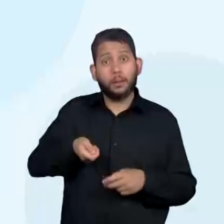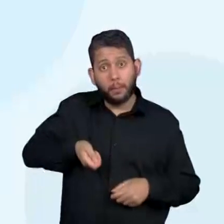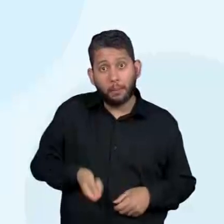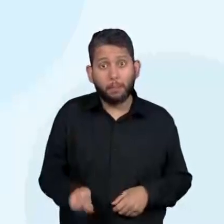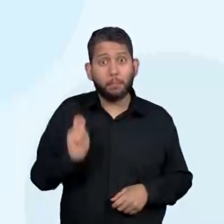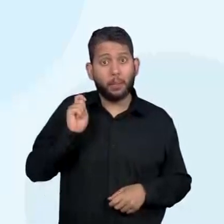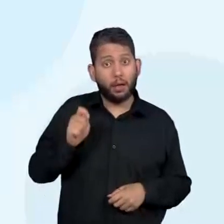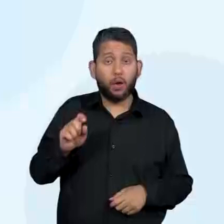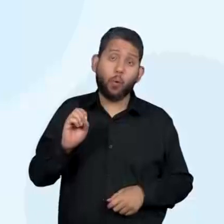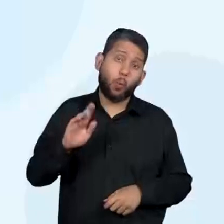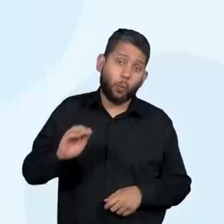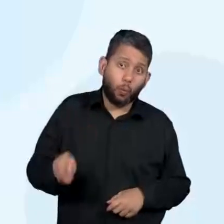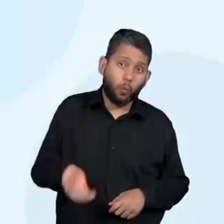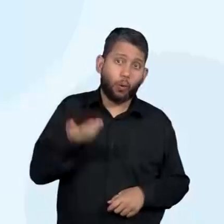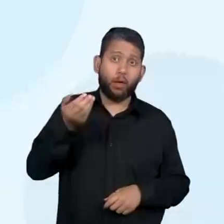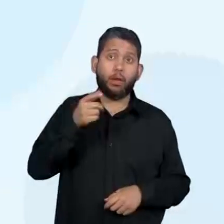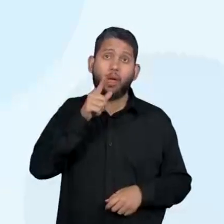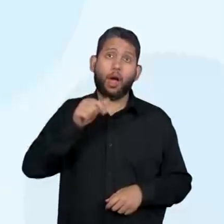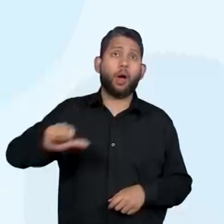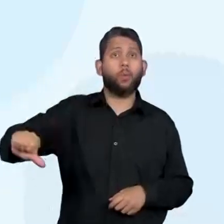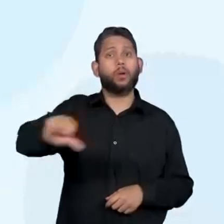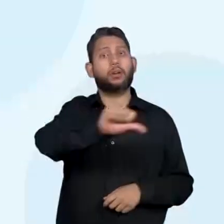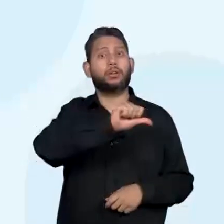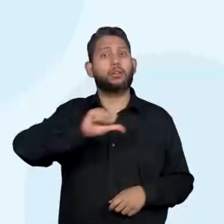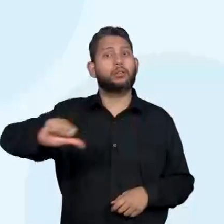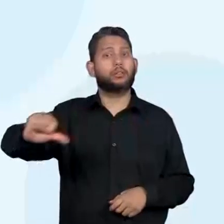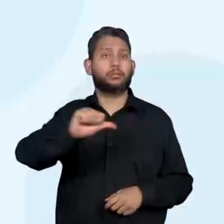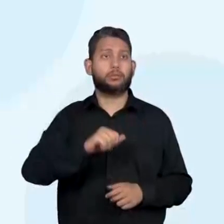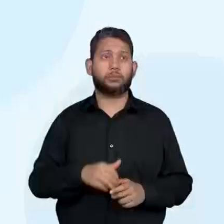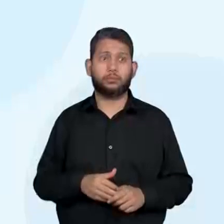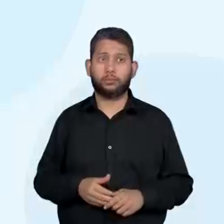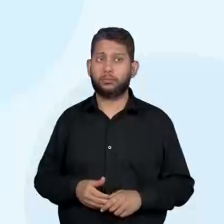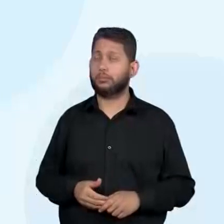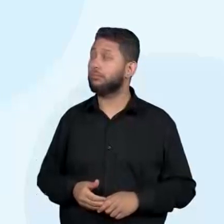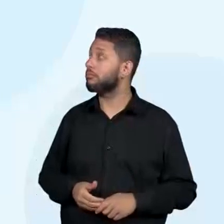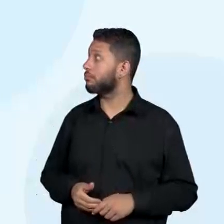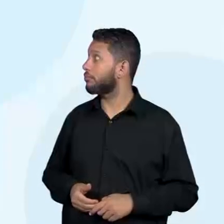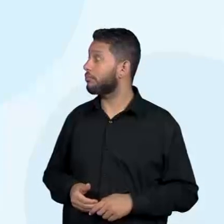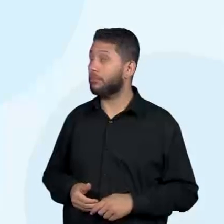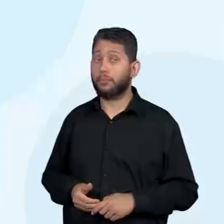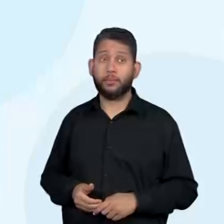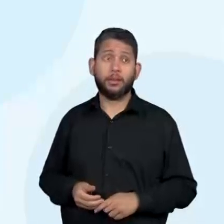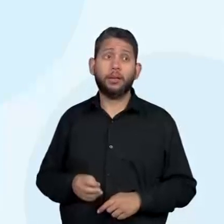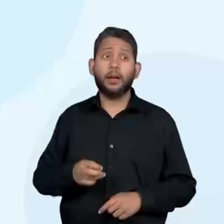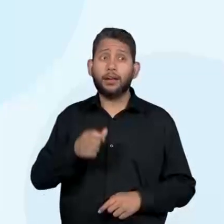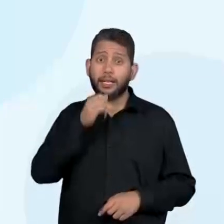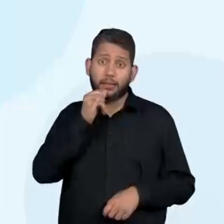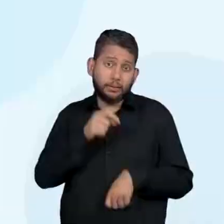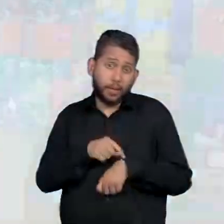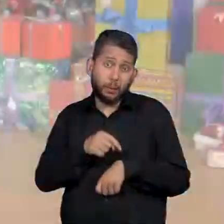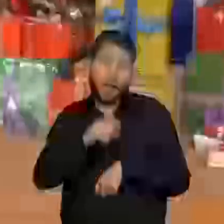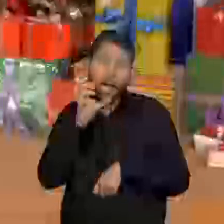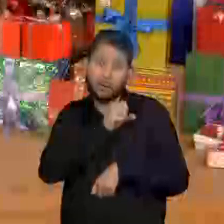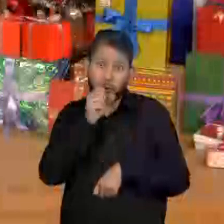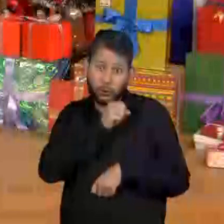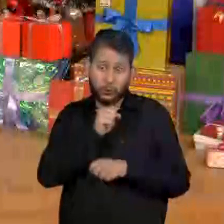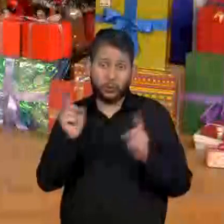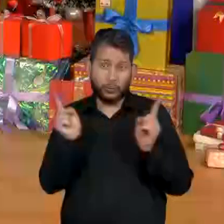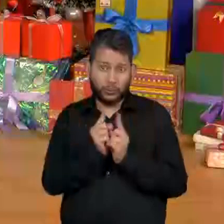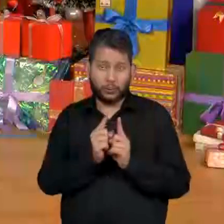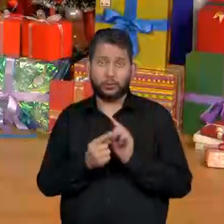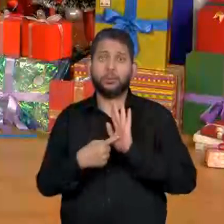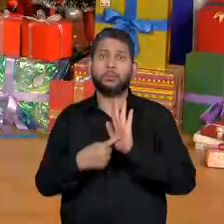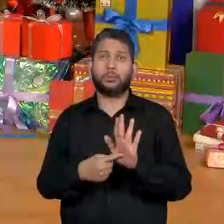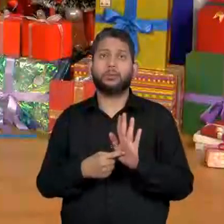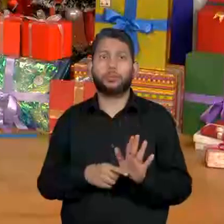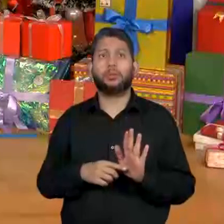ou colher e regador com água. Muito bem. Então, olha, o nosso tempo aqui é curtinho, mas a gente vai tentar fazer aí